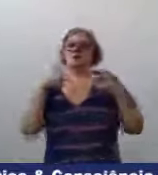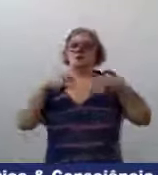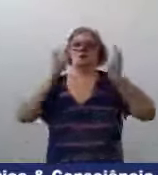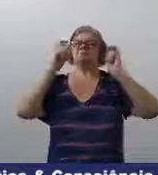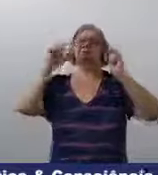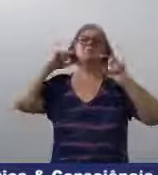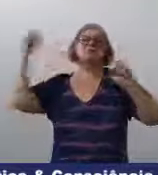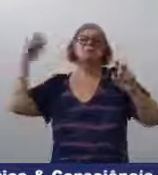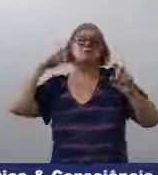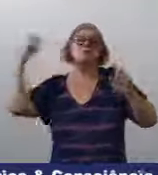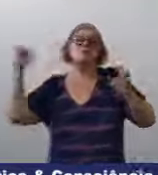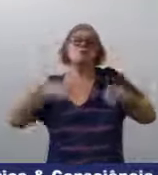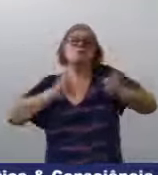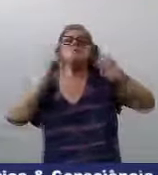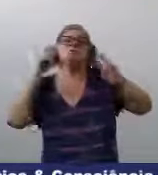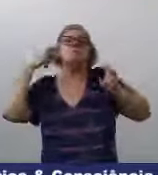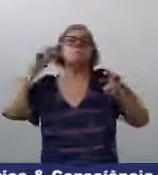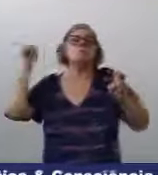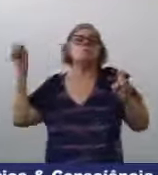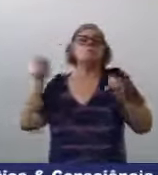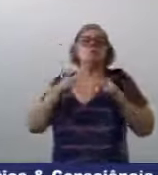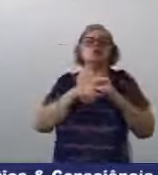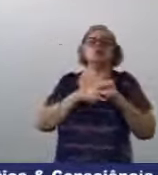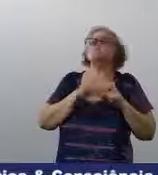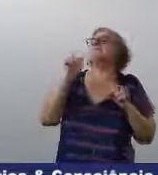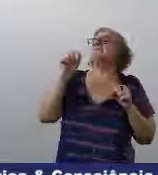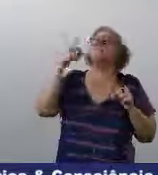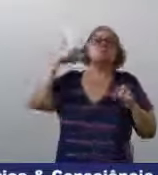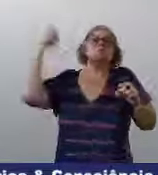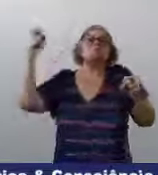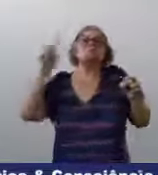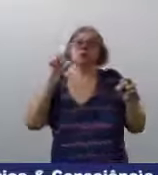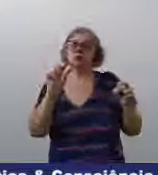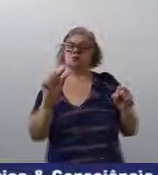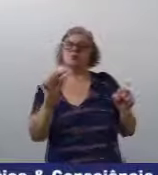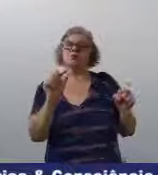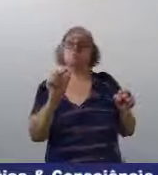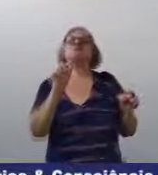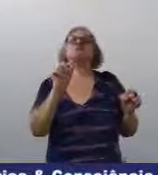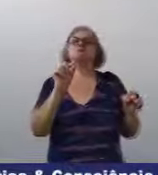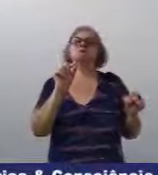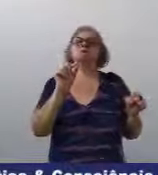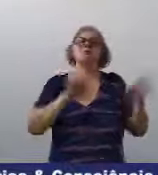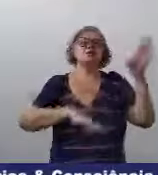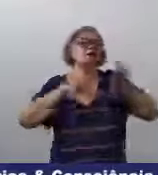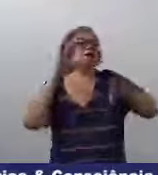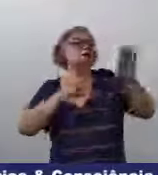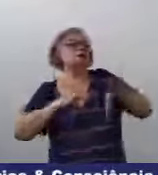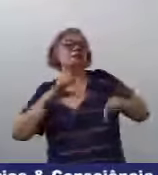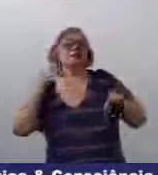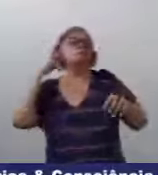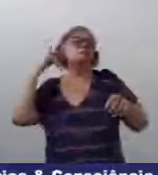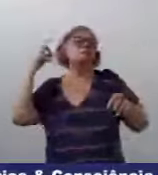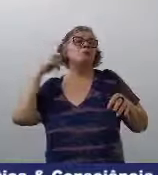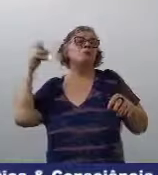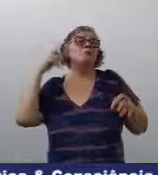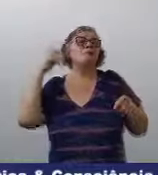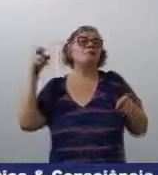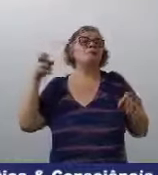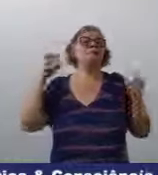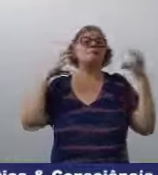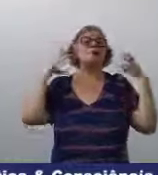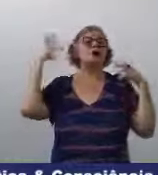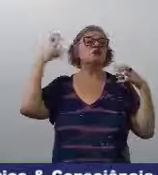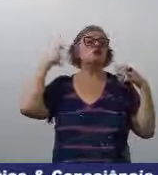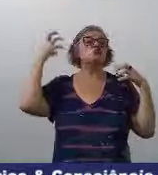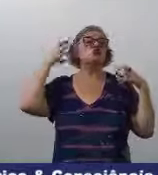não sabia por quê, que ele não sabia o que era. Que ruído de fundo seria aquele? Quem sabe o ruído de rádio?